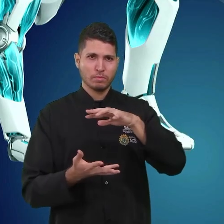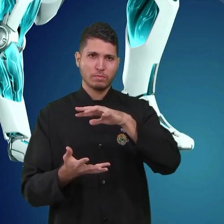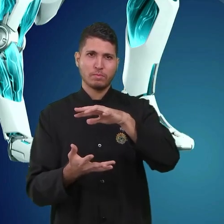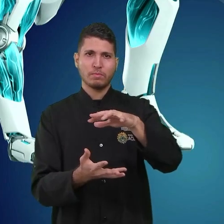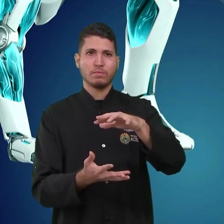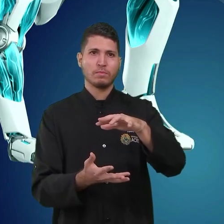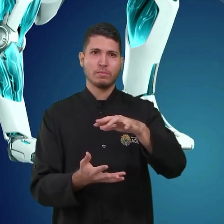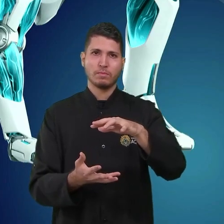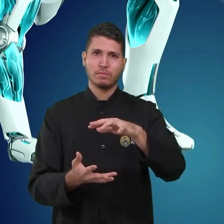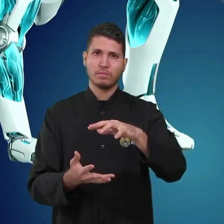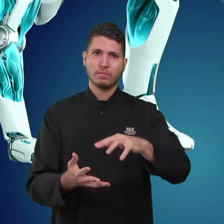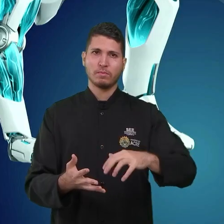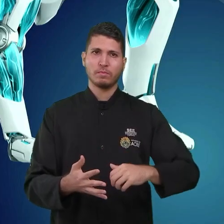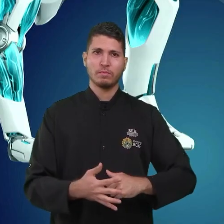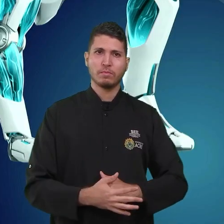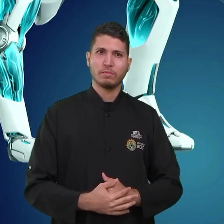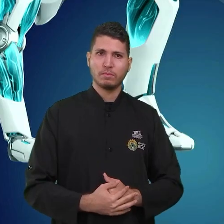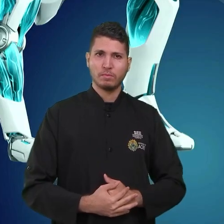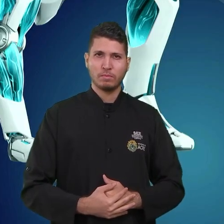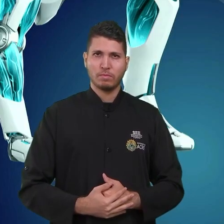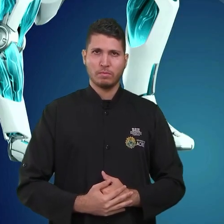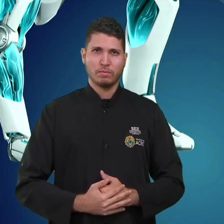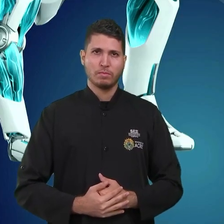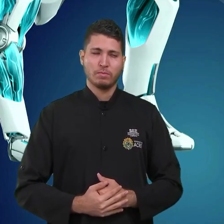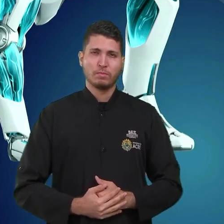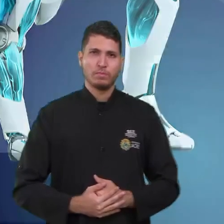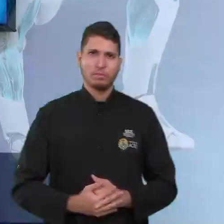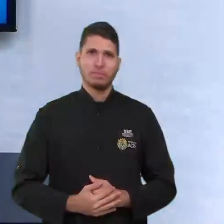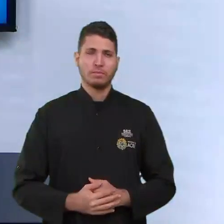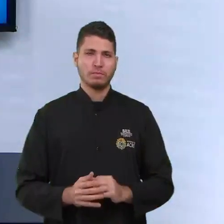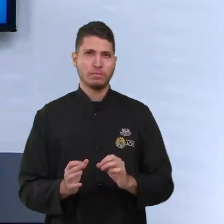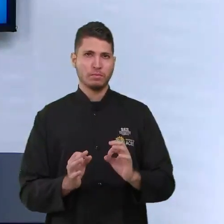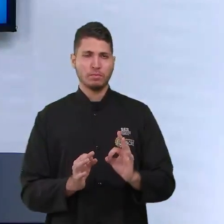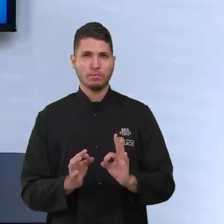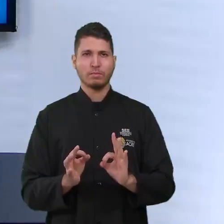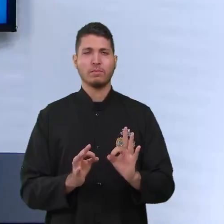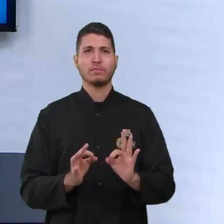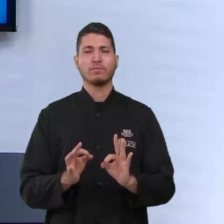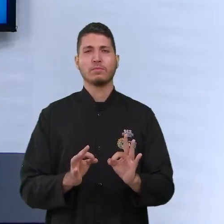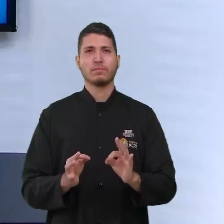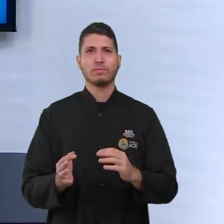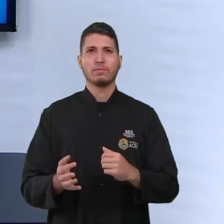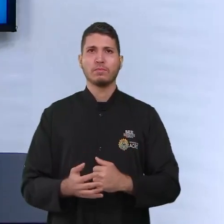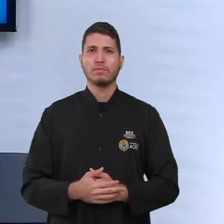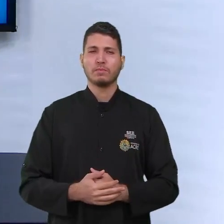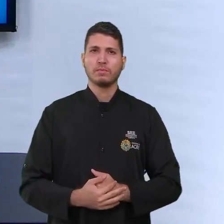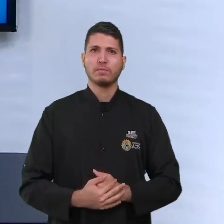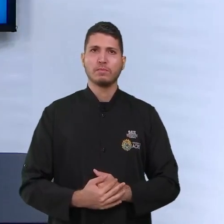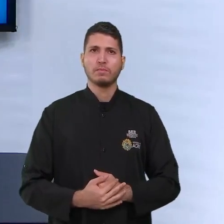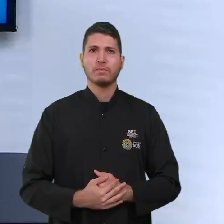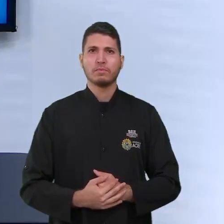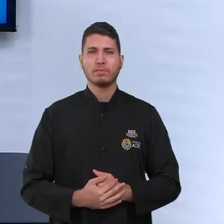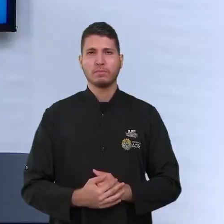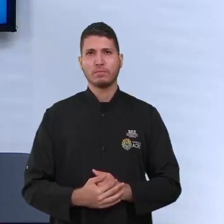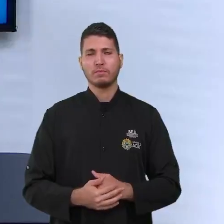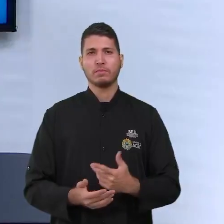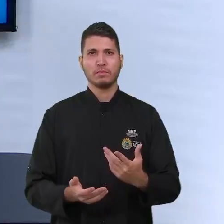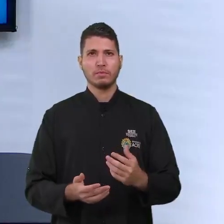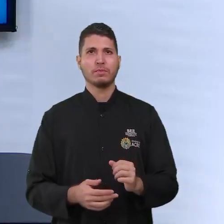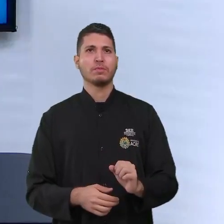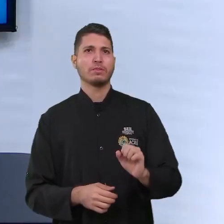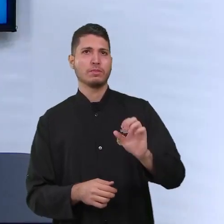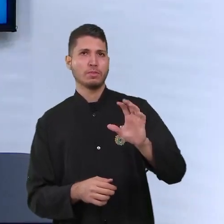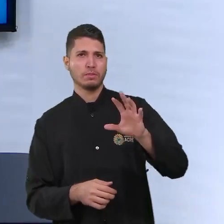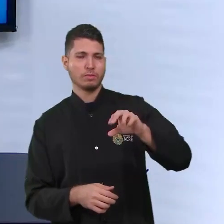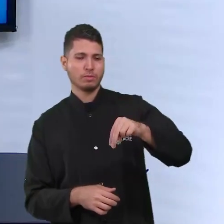inclusive, ter uma aula para falar dessa divisão regional que coloca os países no norte e também os